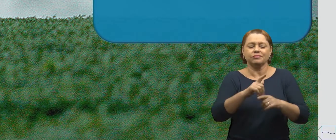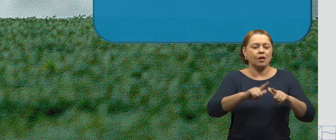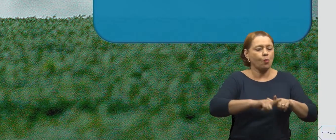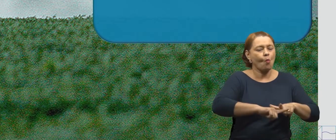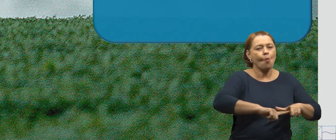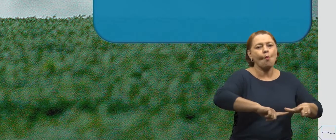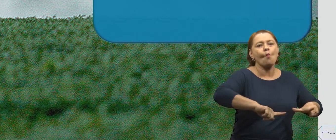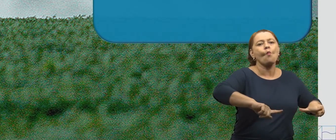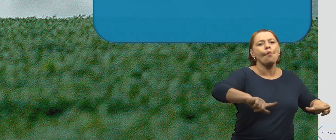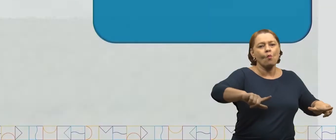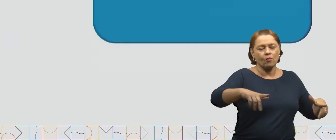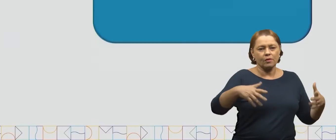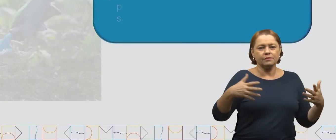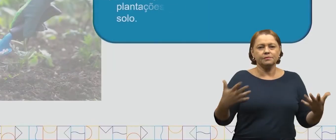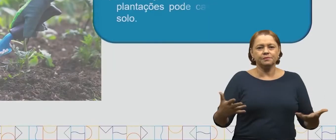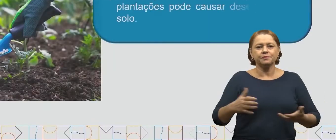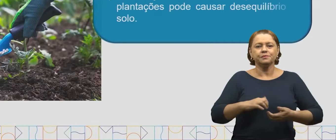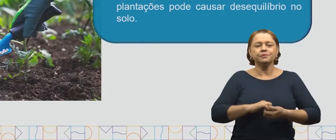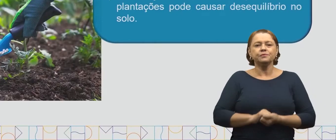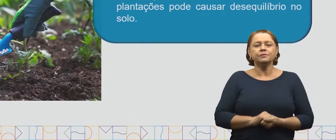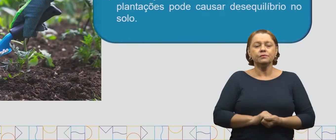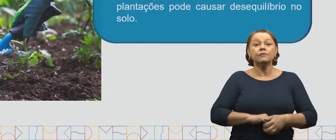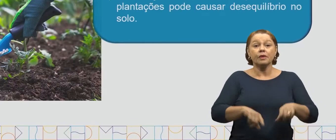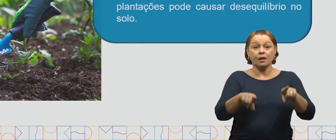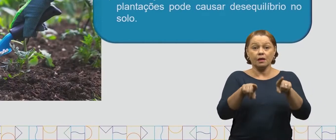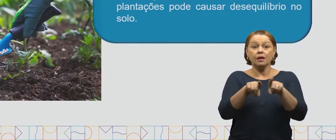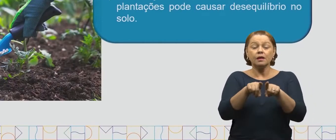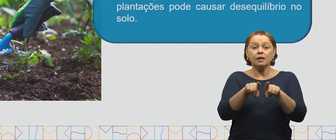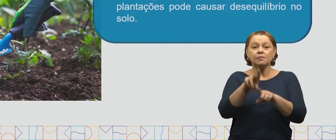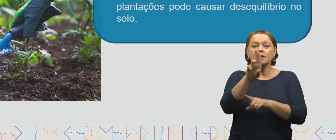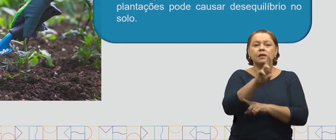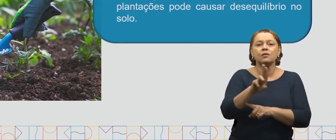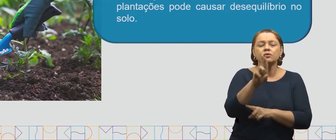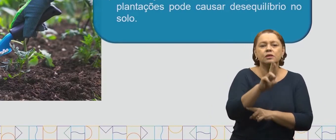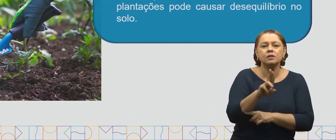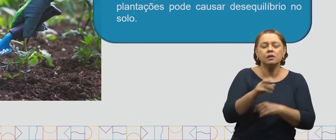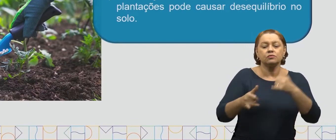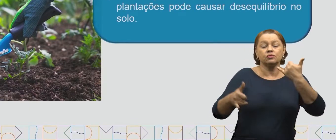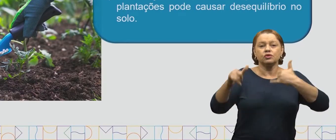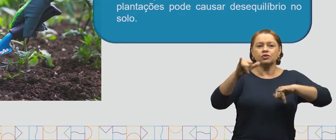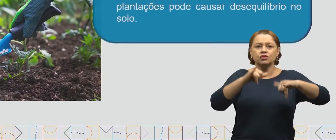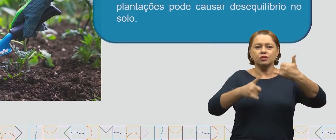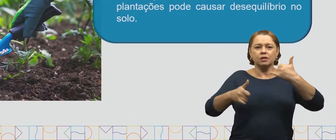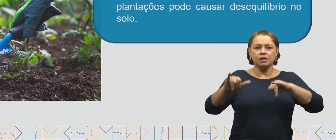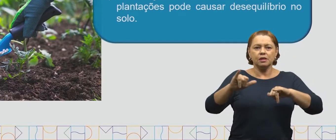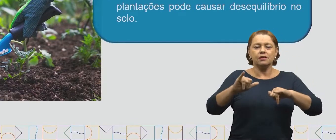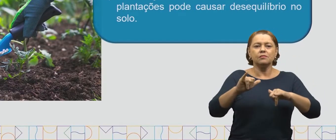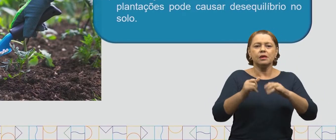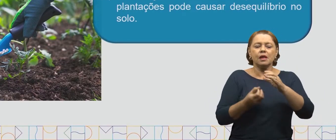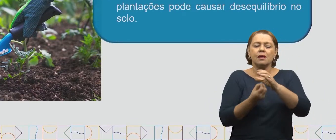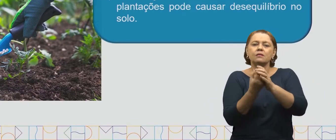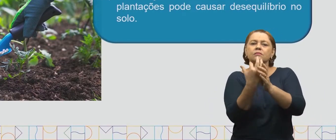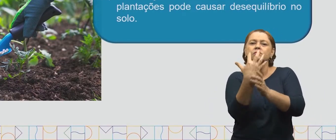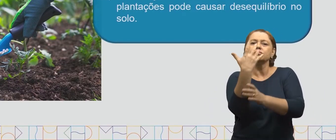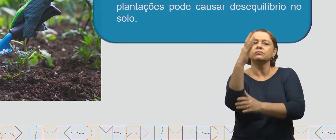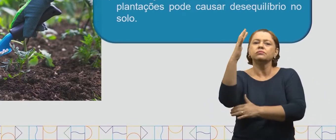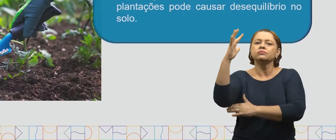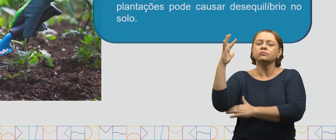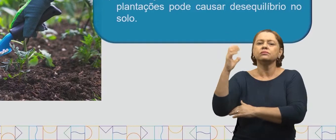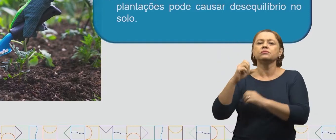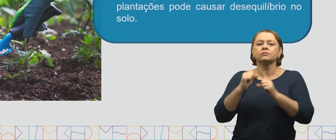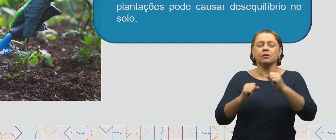podemos destacar também que a utilização de fertilizantes químicos nas plantações podem